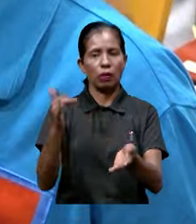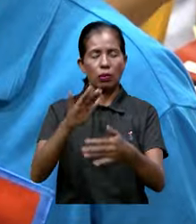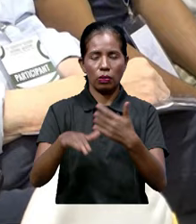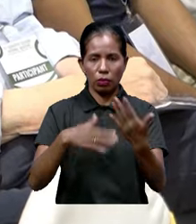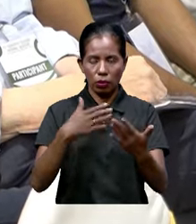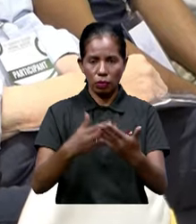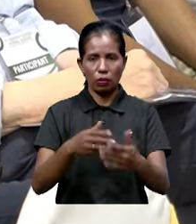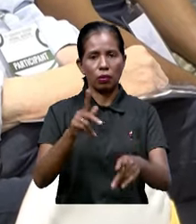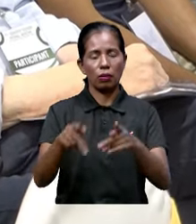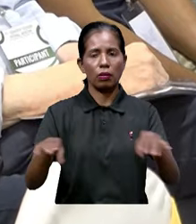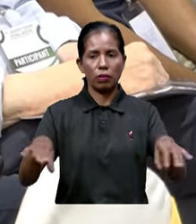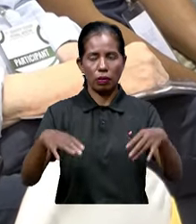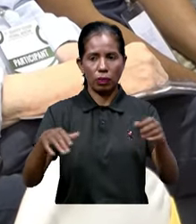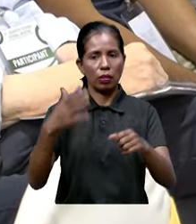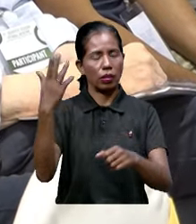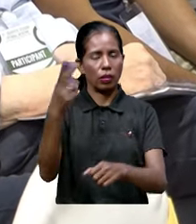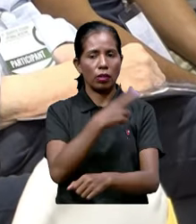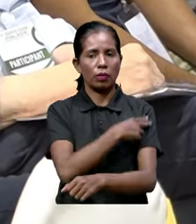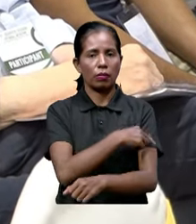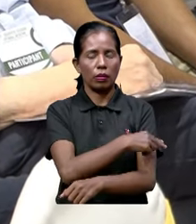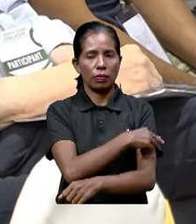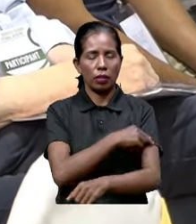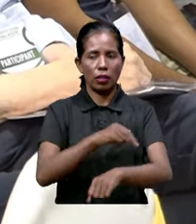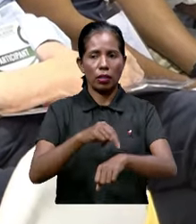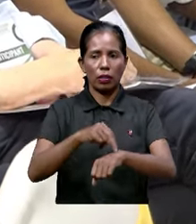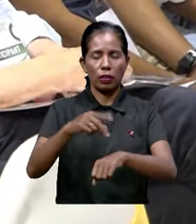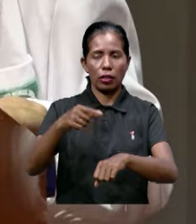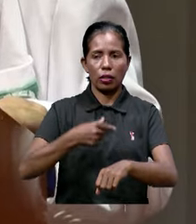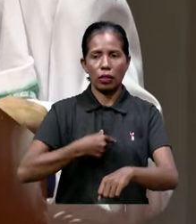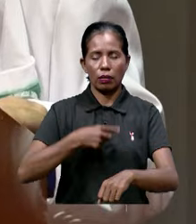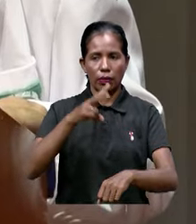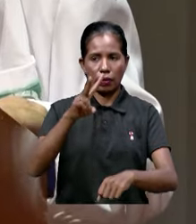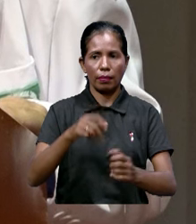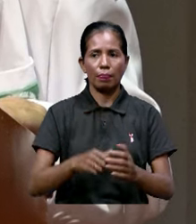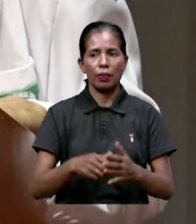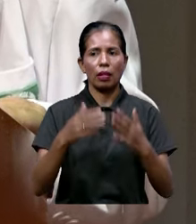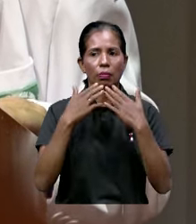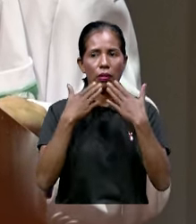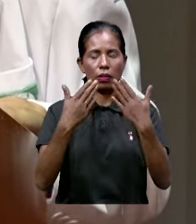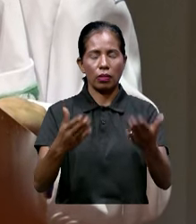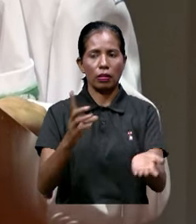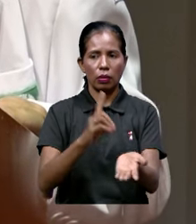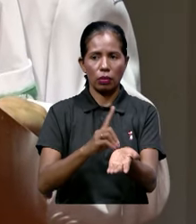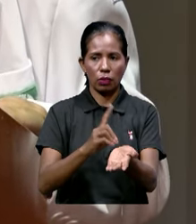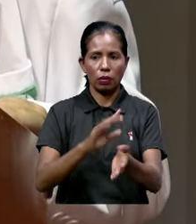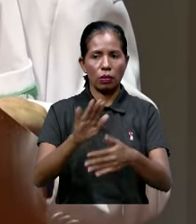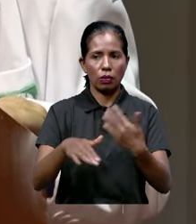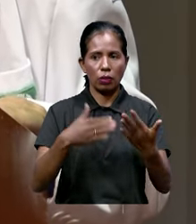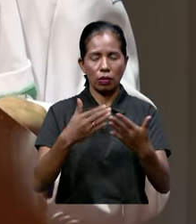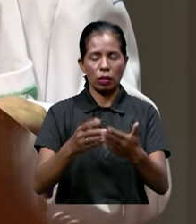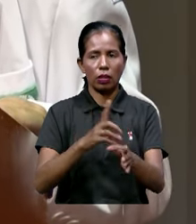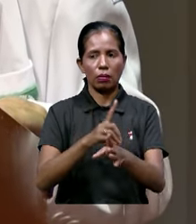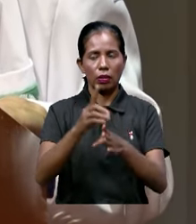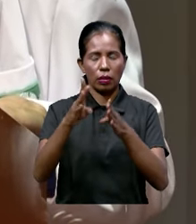hadia qualidade de serviço e Hospital Nacional Guido Valadares. Agradeço o Wayne Tebes para médico geral Sira Hutu e o Departamento de